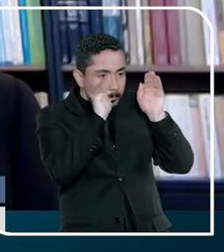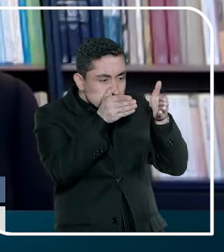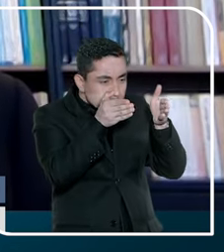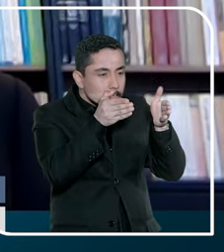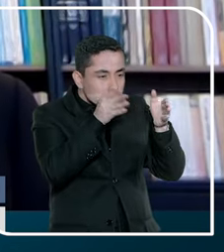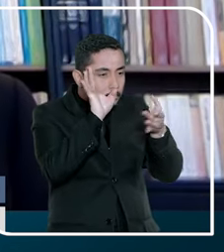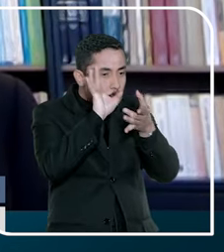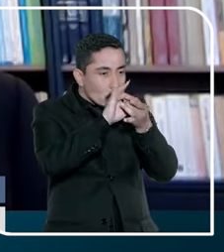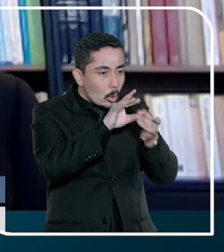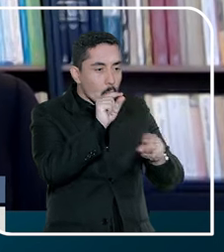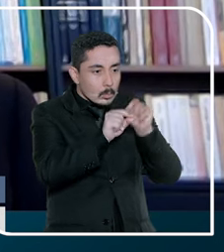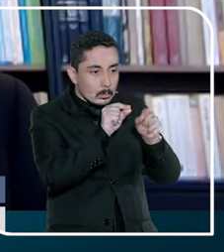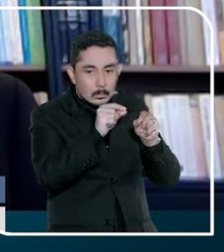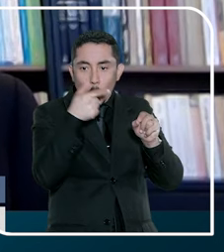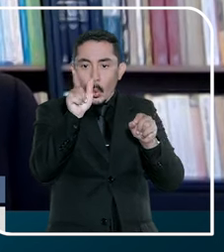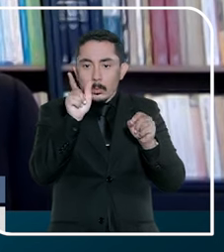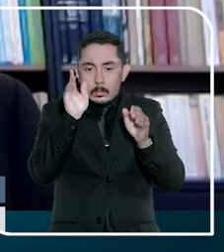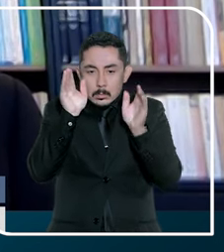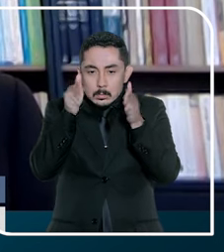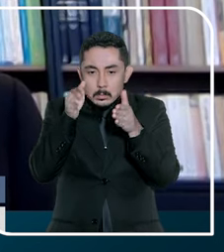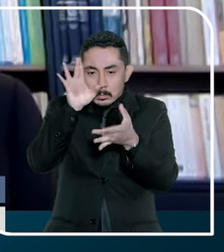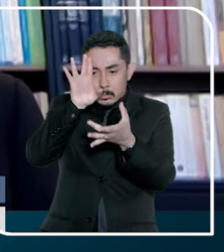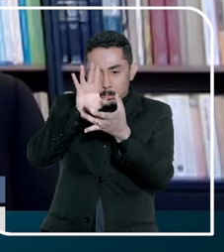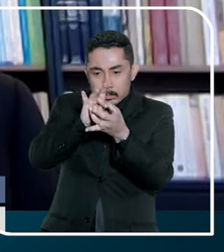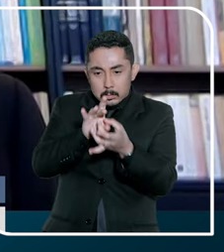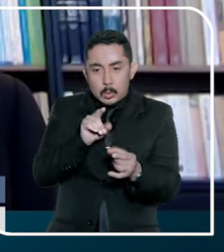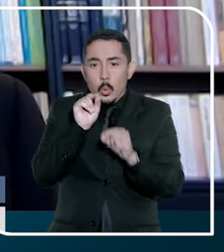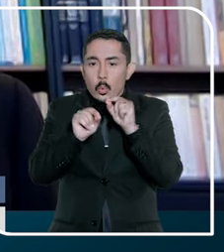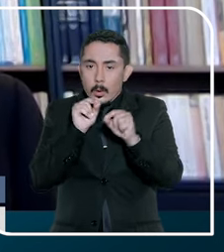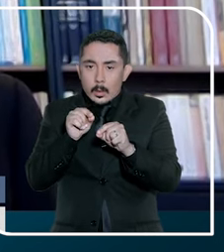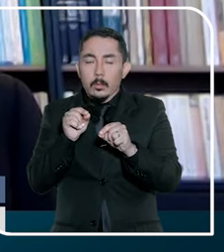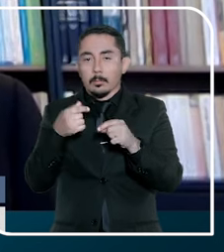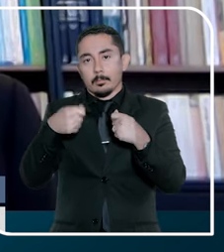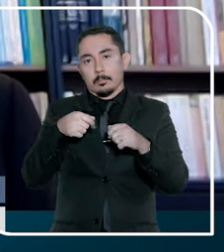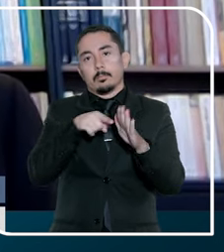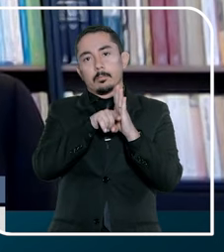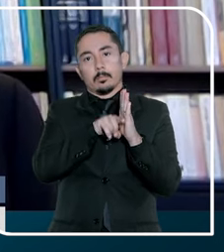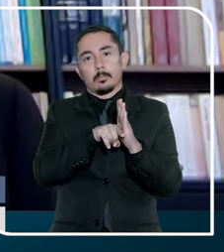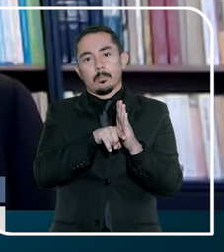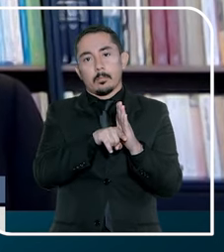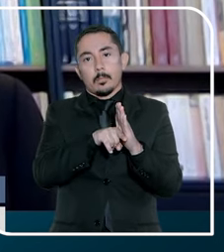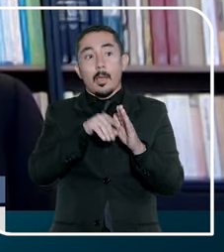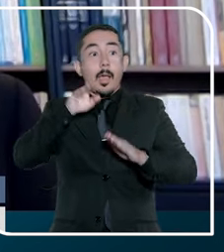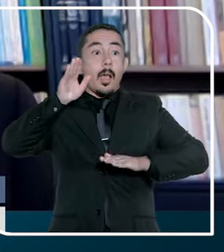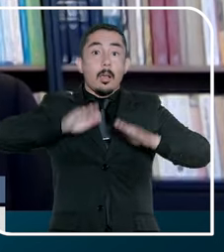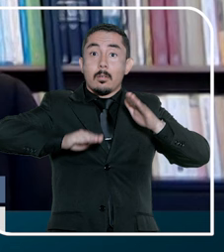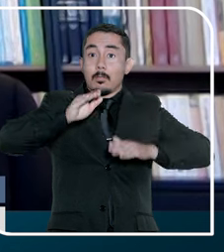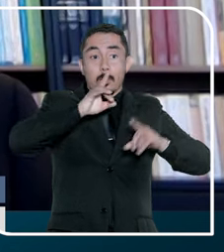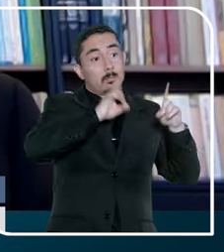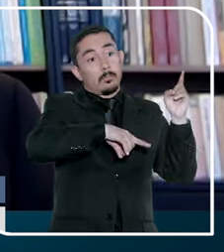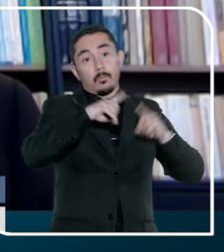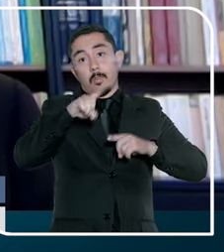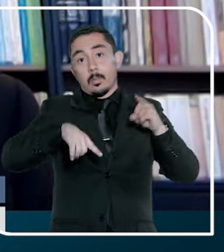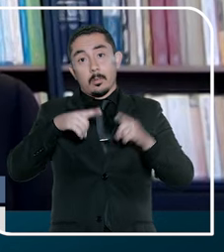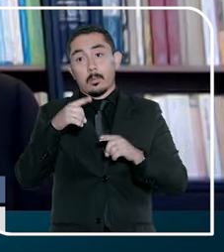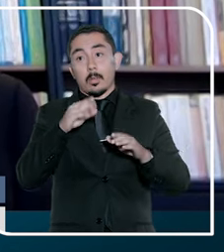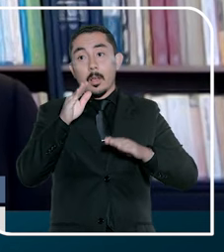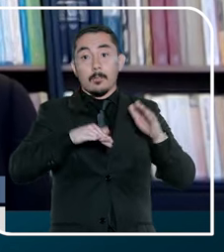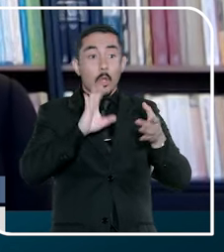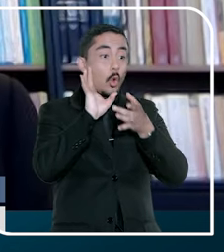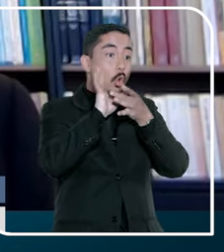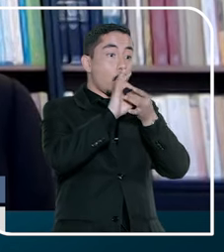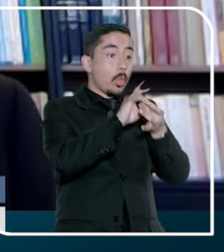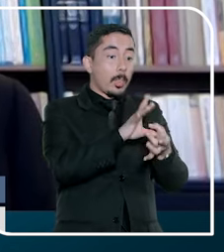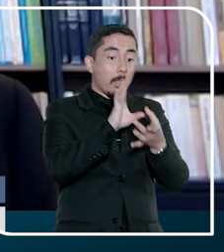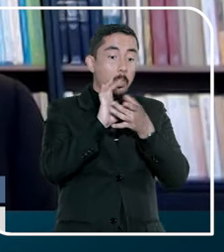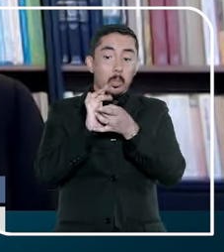e dependendo exatamente desse contexto o mesmo fato pode é um significado diferente Dependendo da forma como ele foi